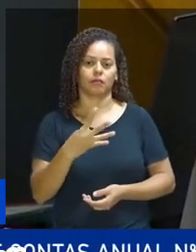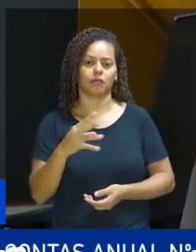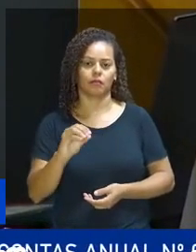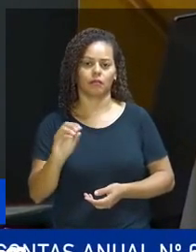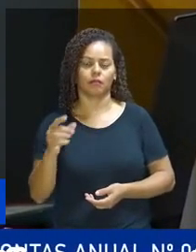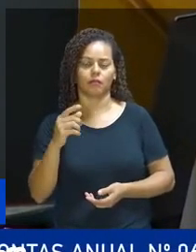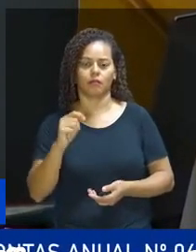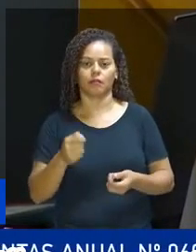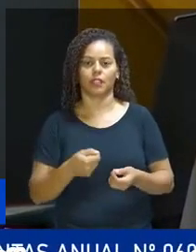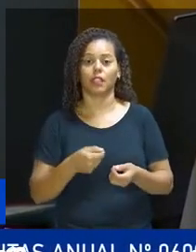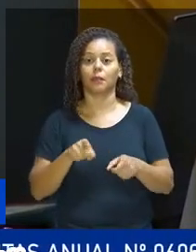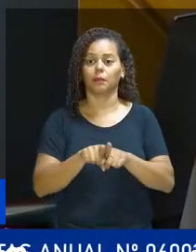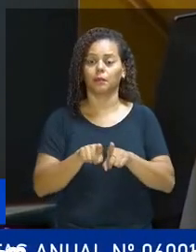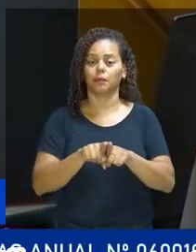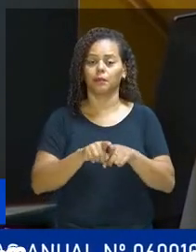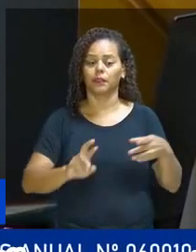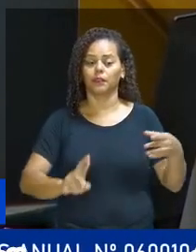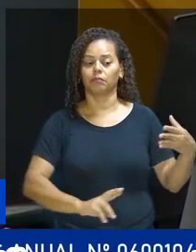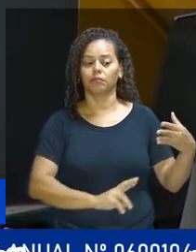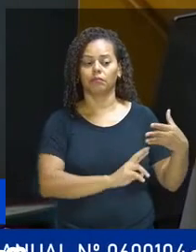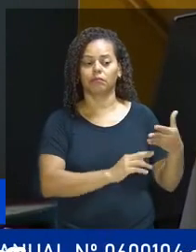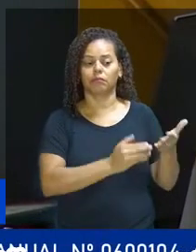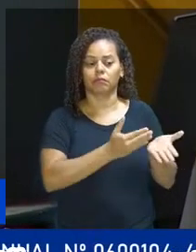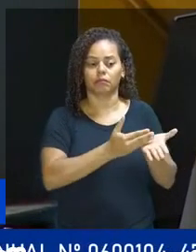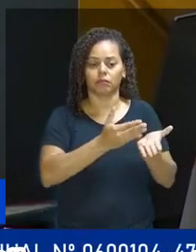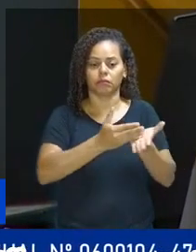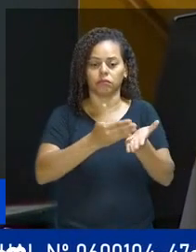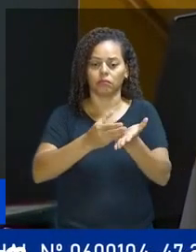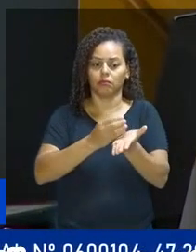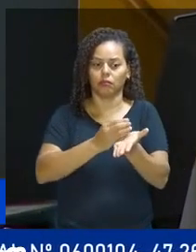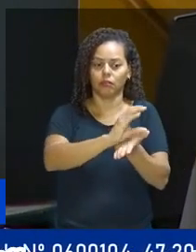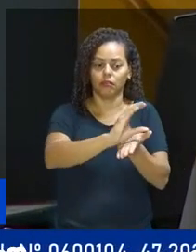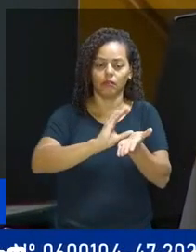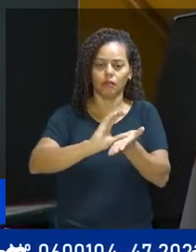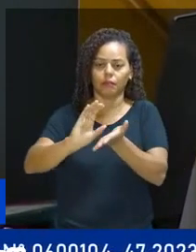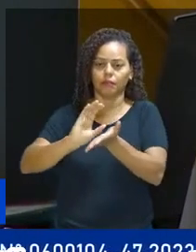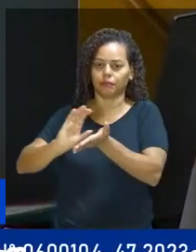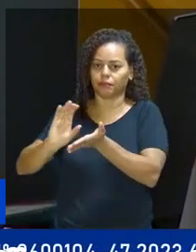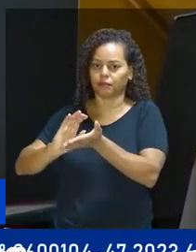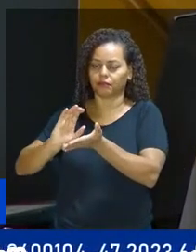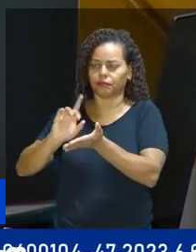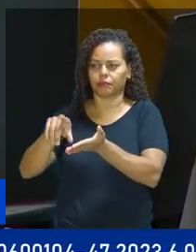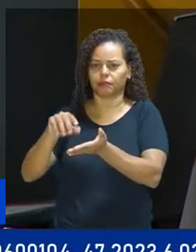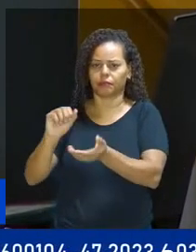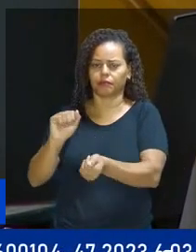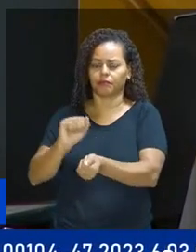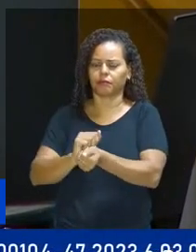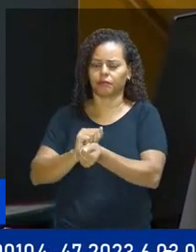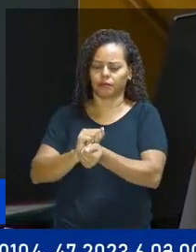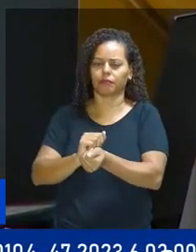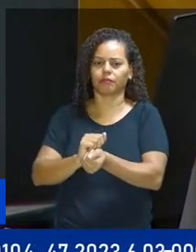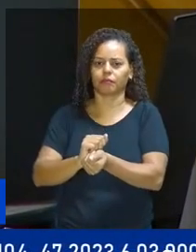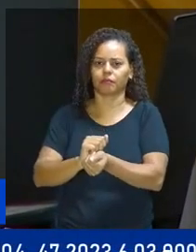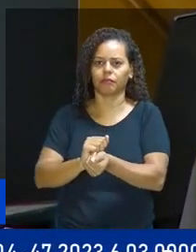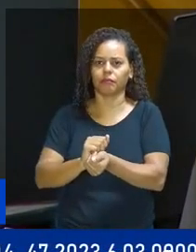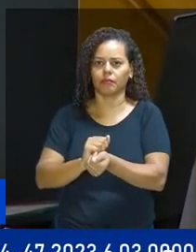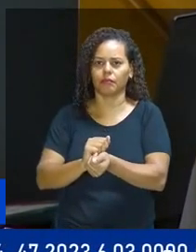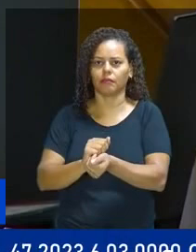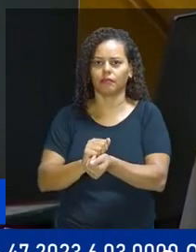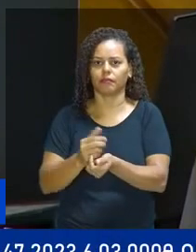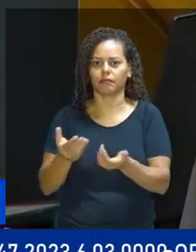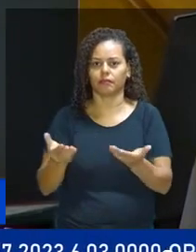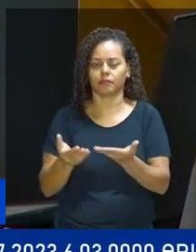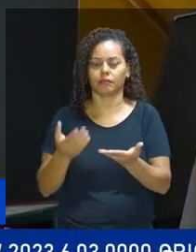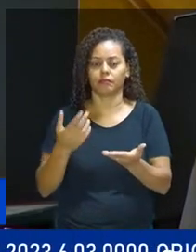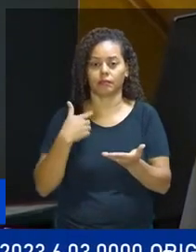repasse de recursos do fundo partidário ele estava suspenso por força de decisão judicial. Então, nesse sentido, observa-se que a excepcionalidade